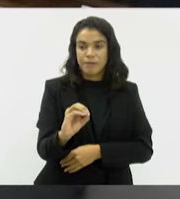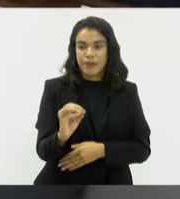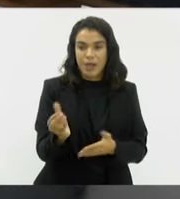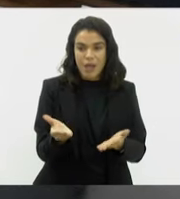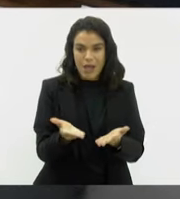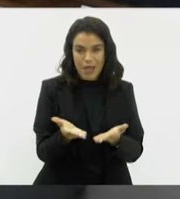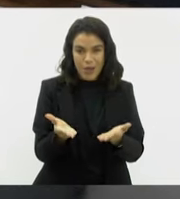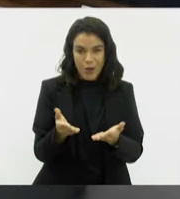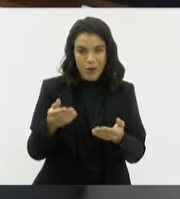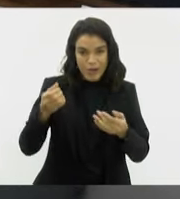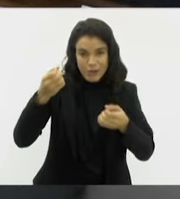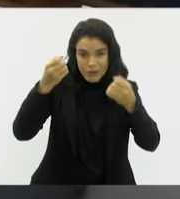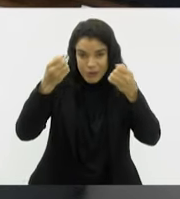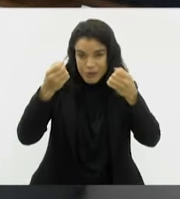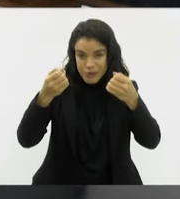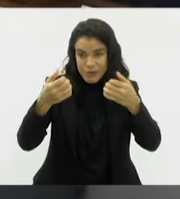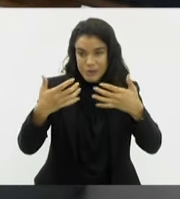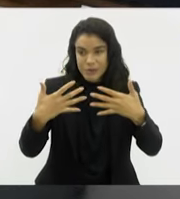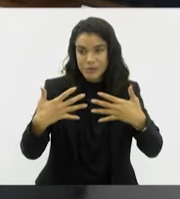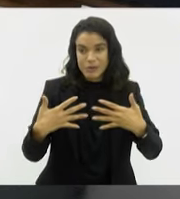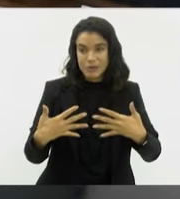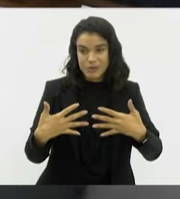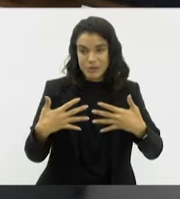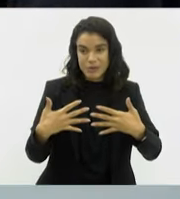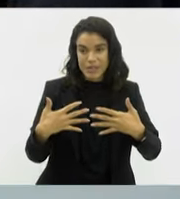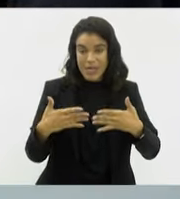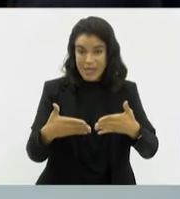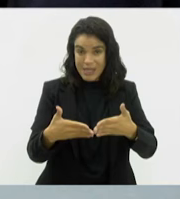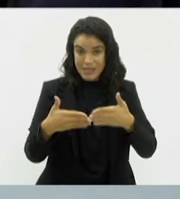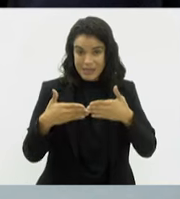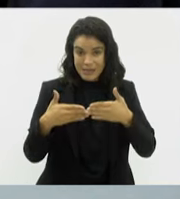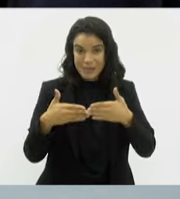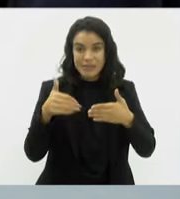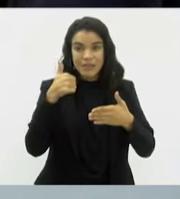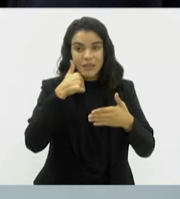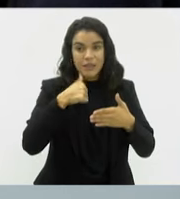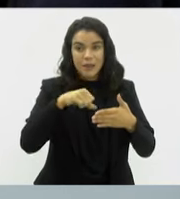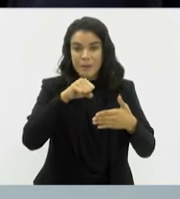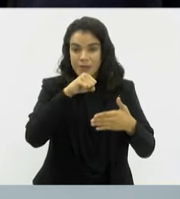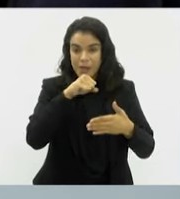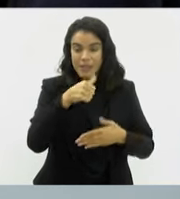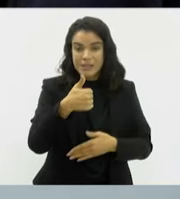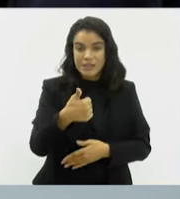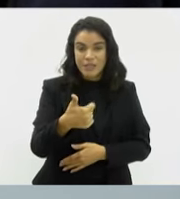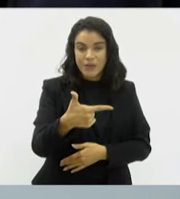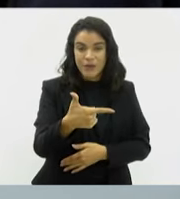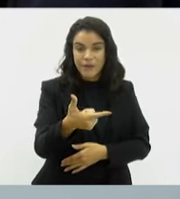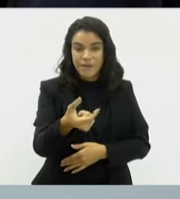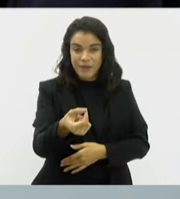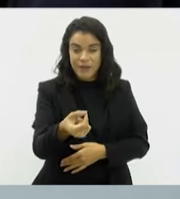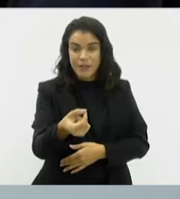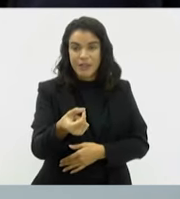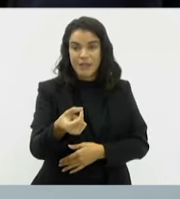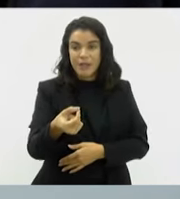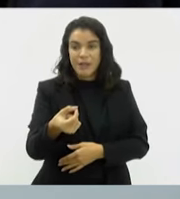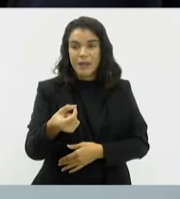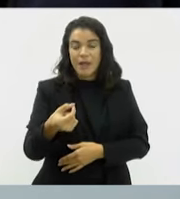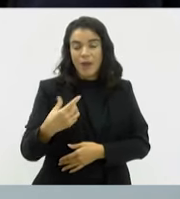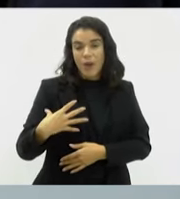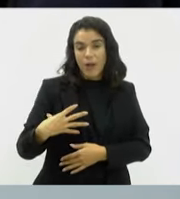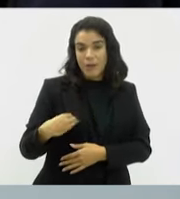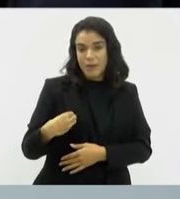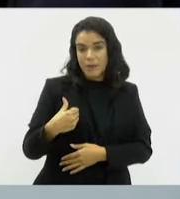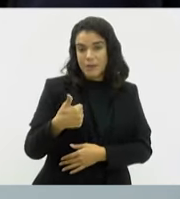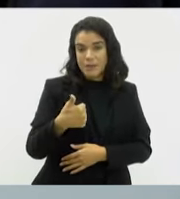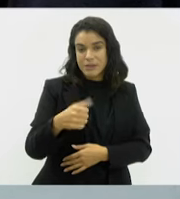na sua explanação, a gente sabe que a licença maternidade são 120 e o aleitamento 180. Mas aqui está